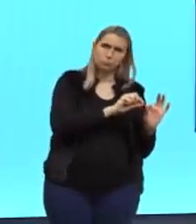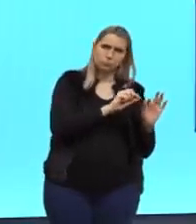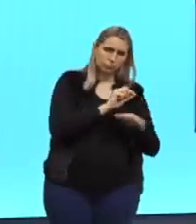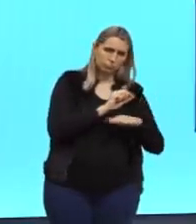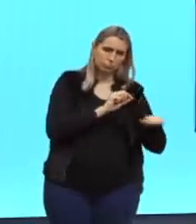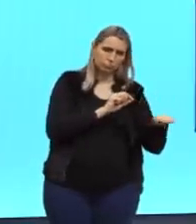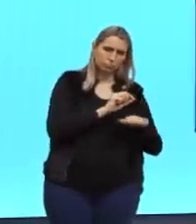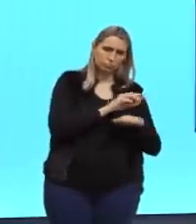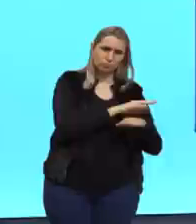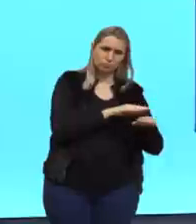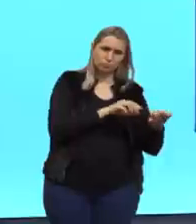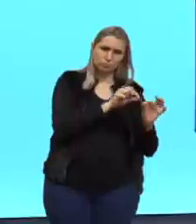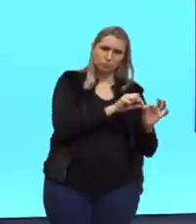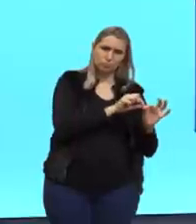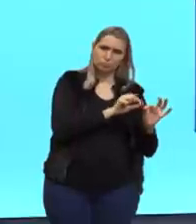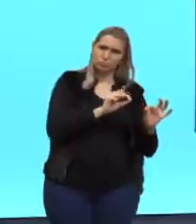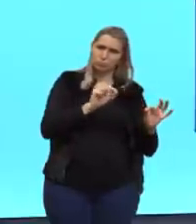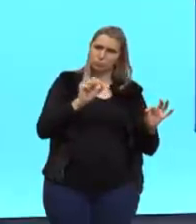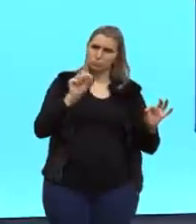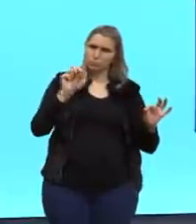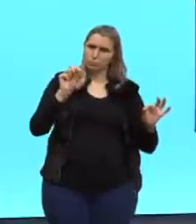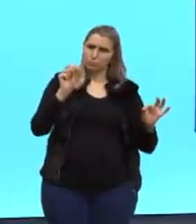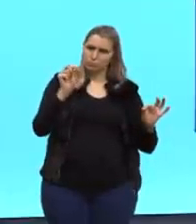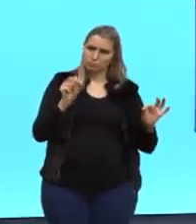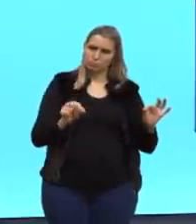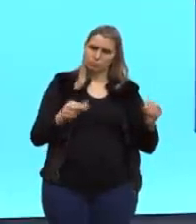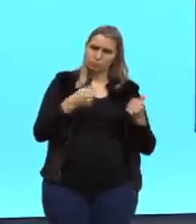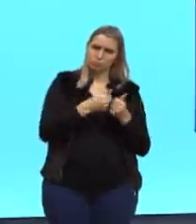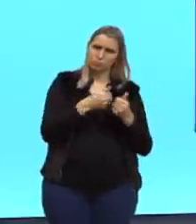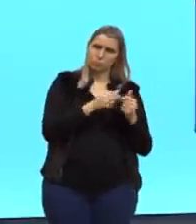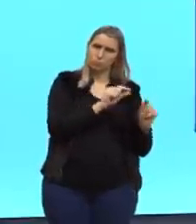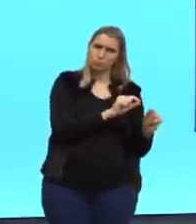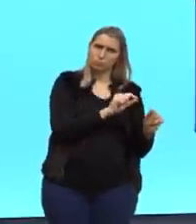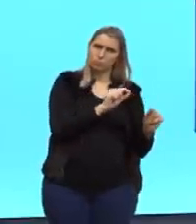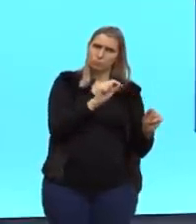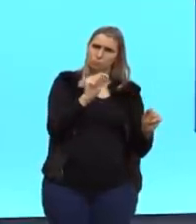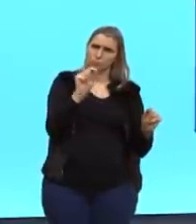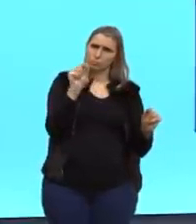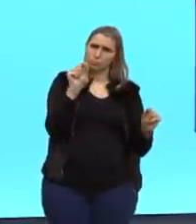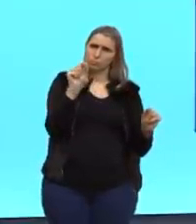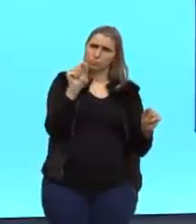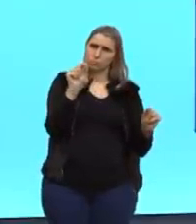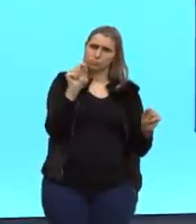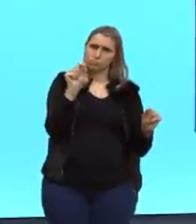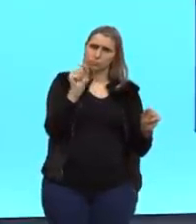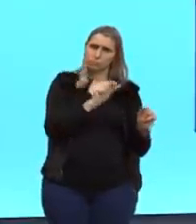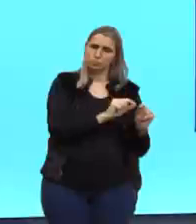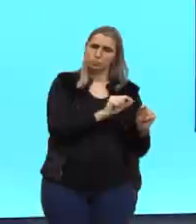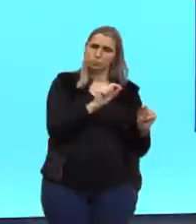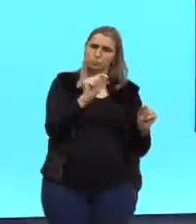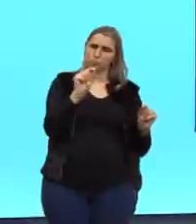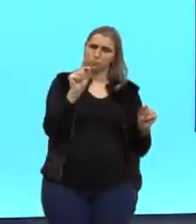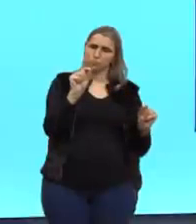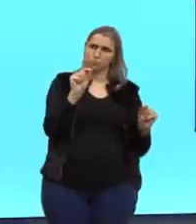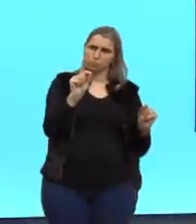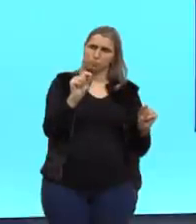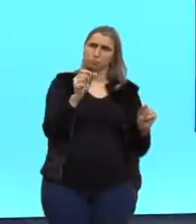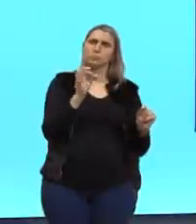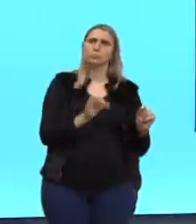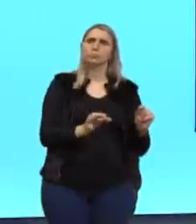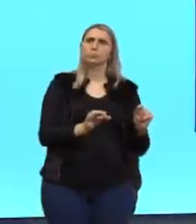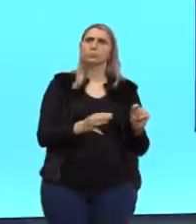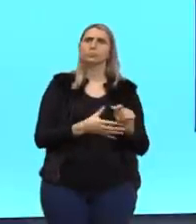ao solo e o poste mais próximo a ele. O que eu quero é esse pedaço aqui. Certo?